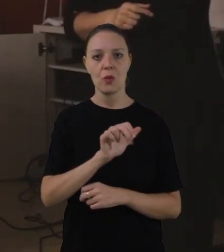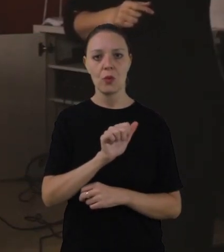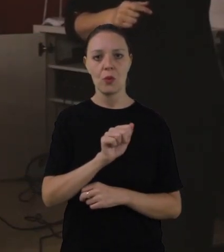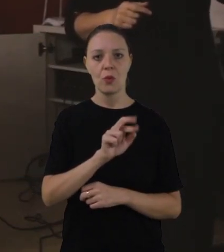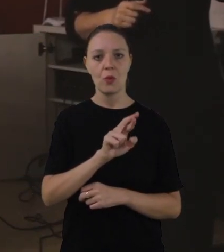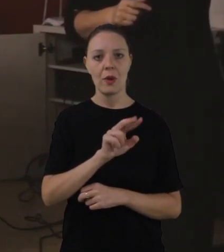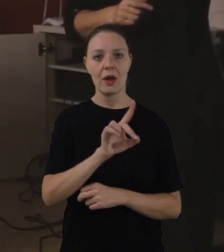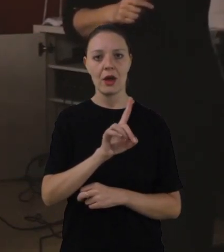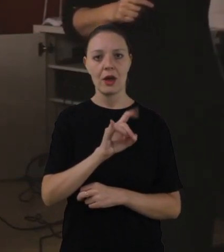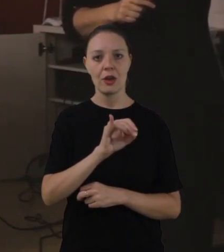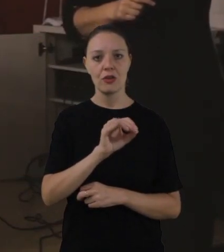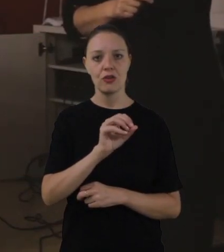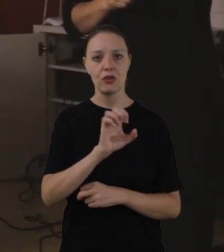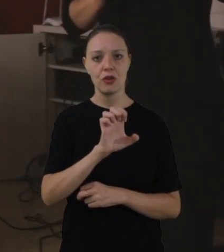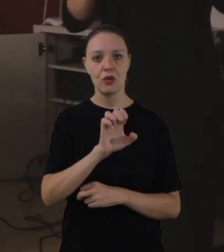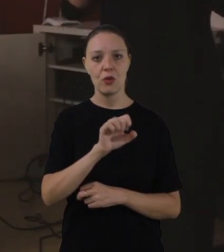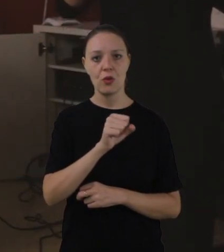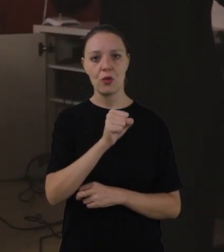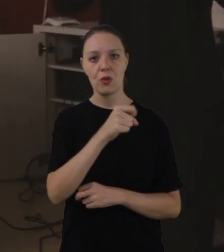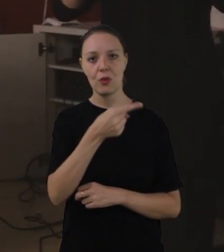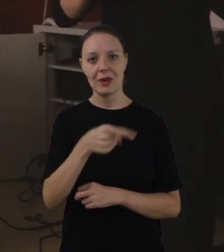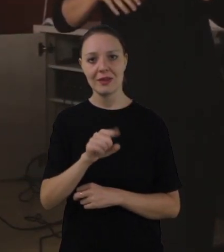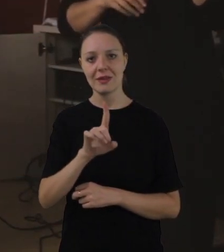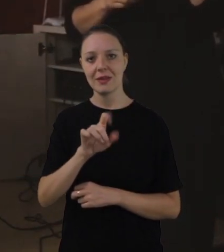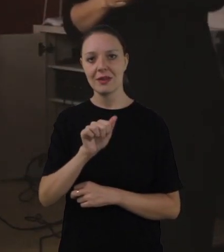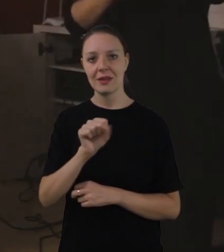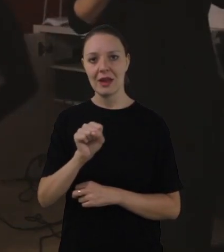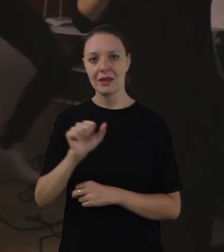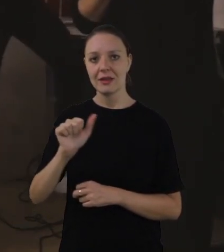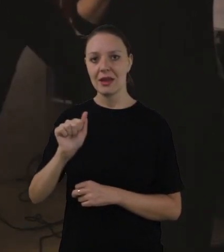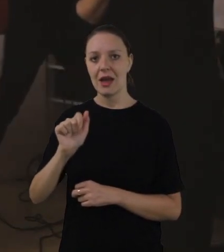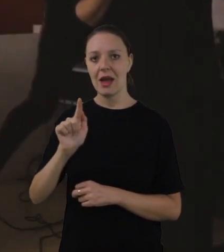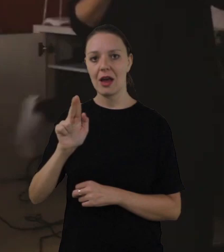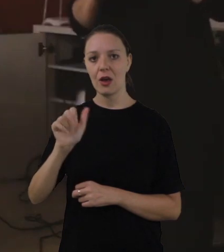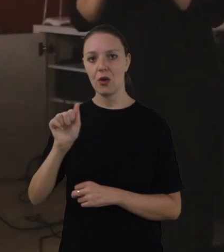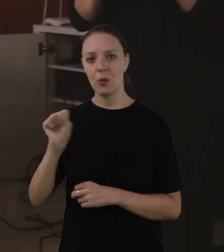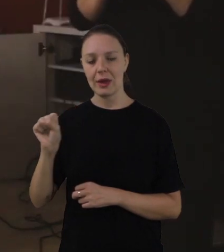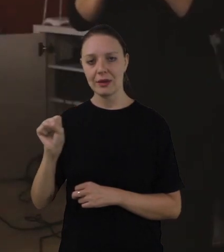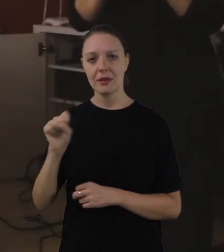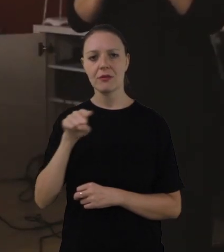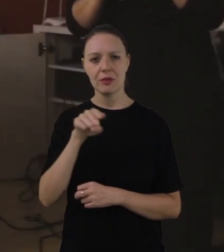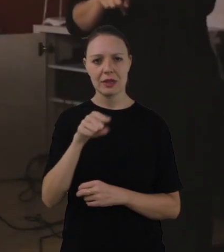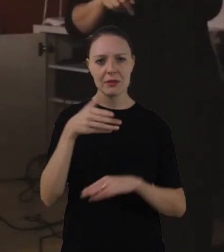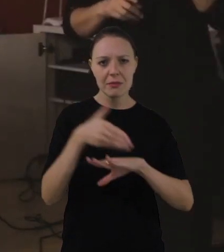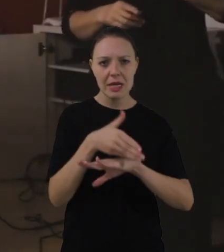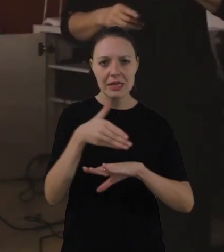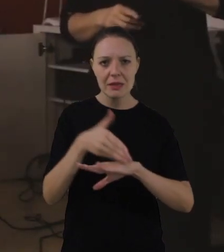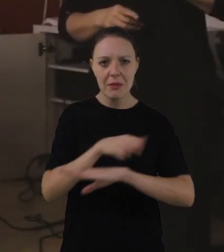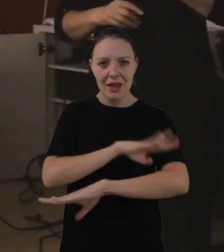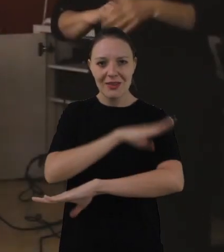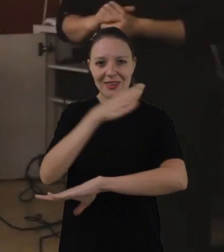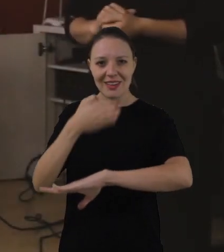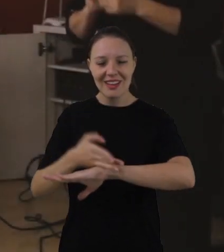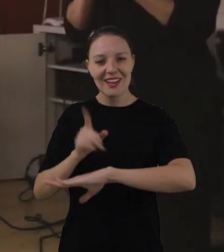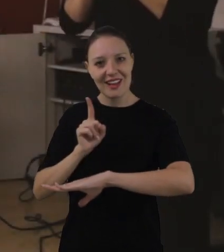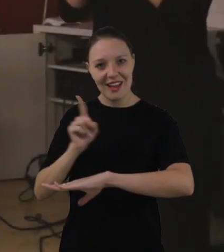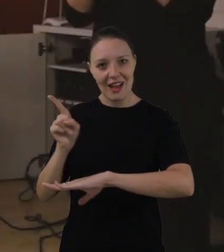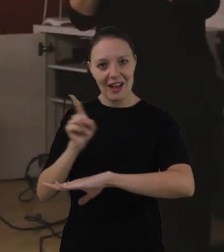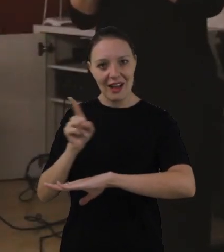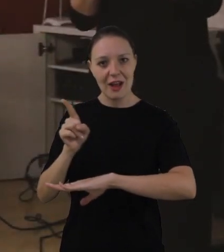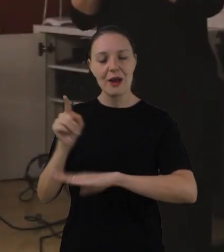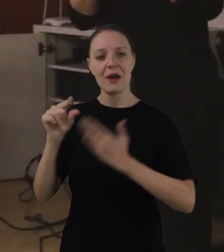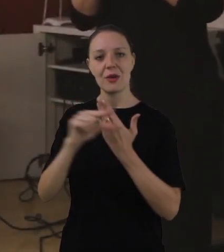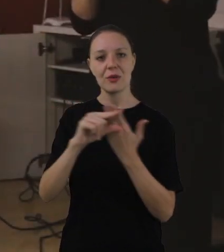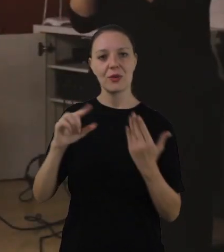que foi lá no Centro de Inovação, onde a Daniela, nossa escritora, também estava lá. Quem estava aqui? Então, deixa eu mostrar para vocês os